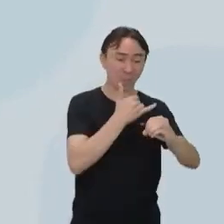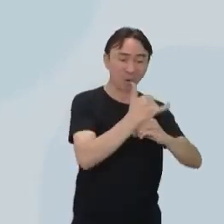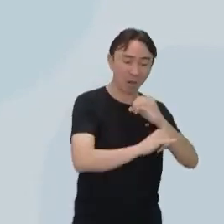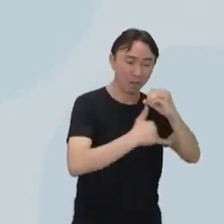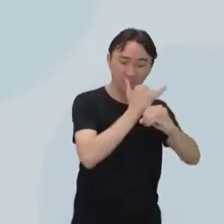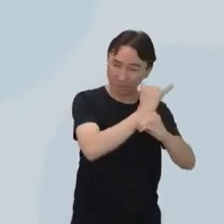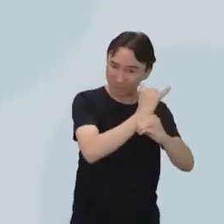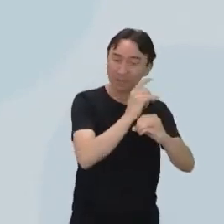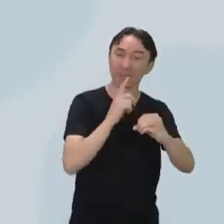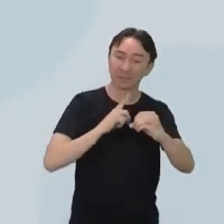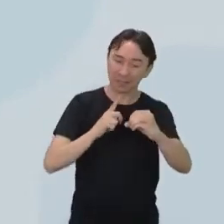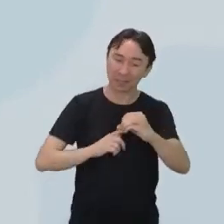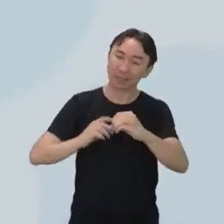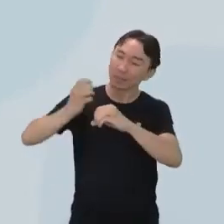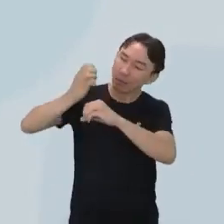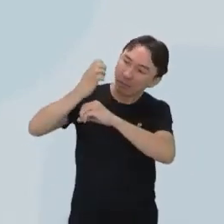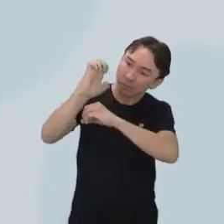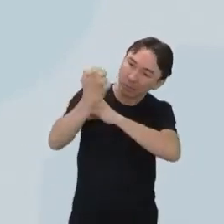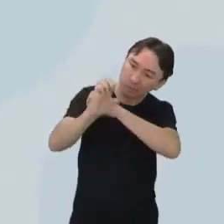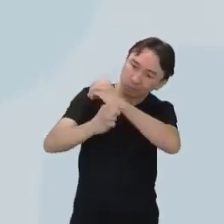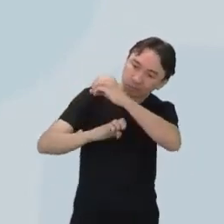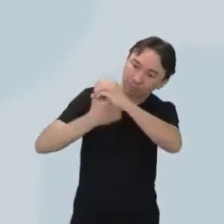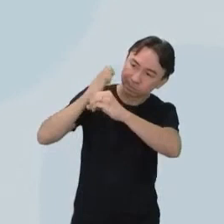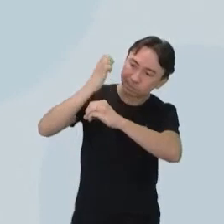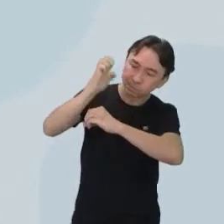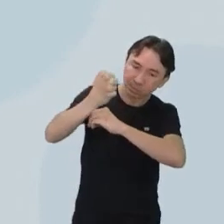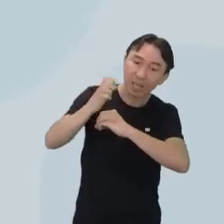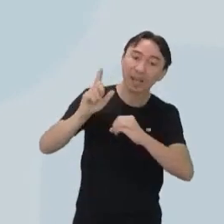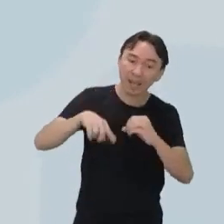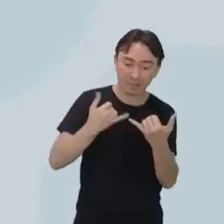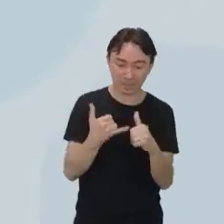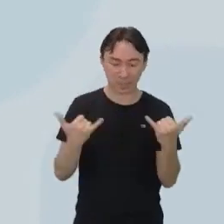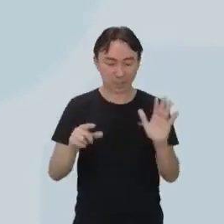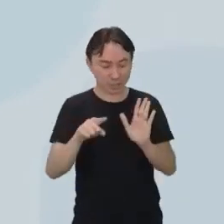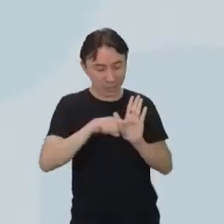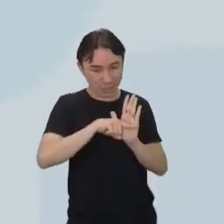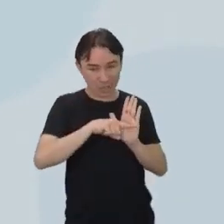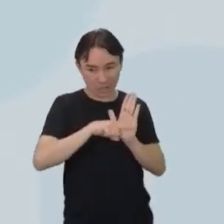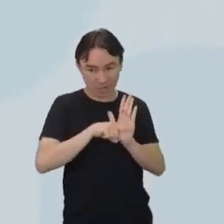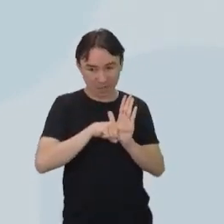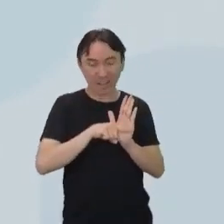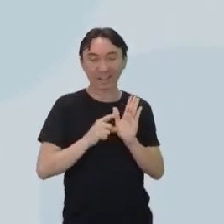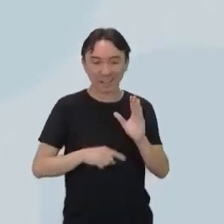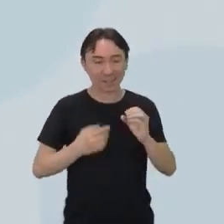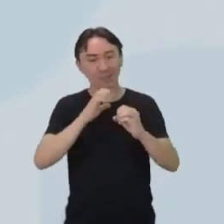ao redor do seu núcleo atômico. E se a gente olhar para a estrutura do